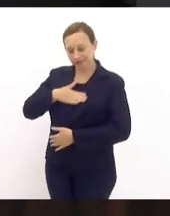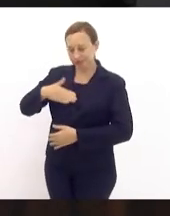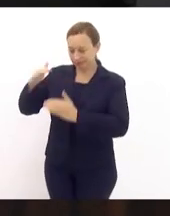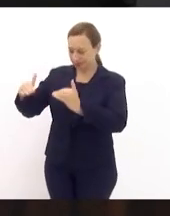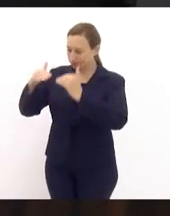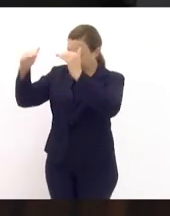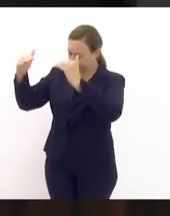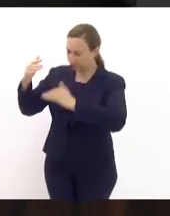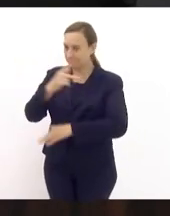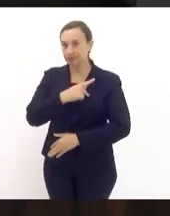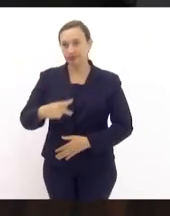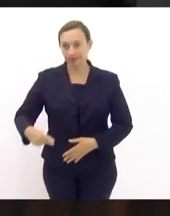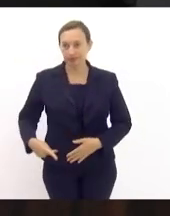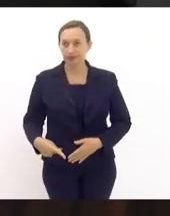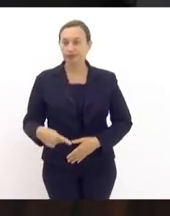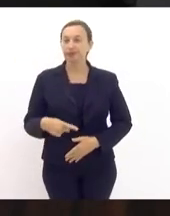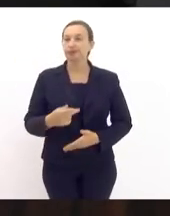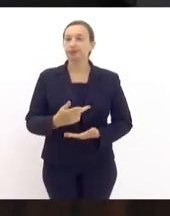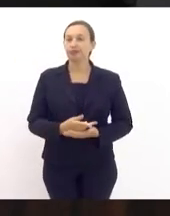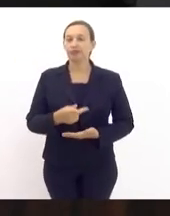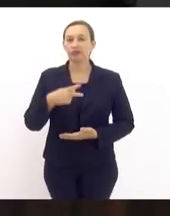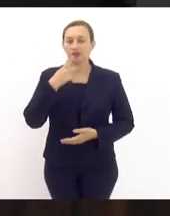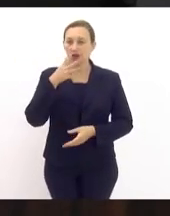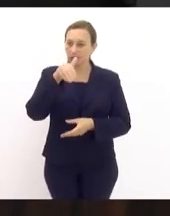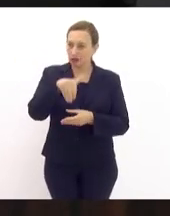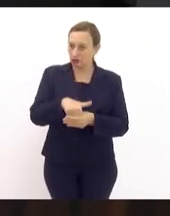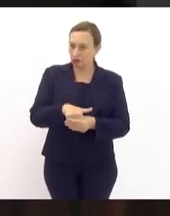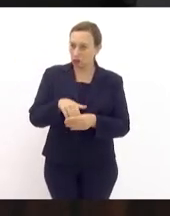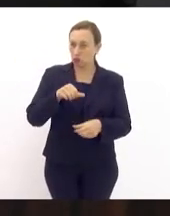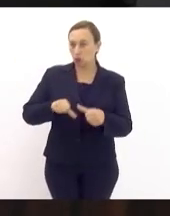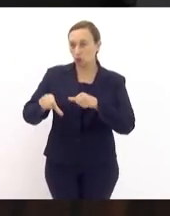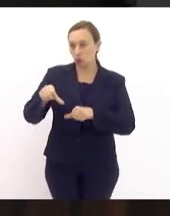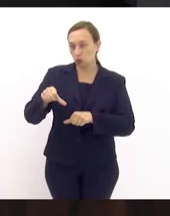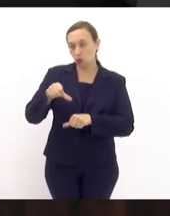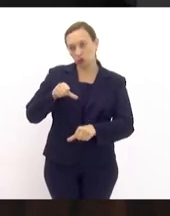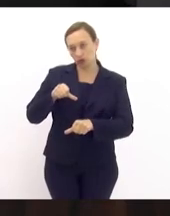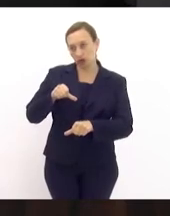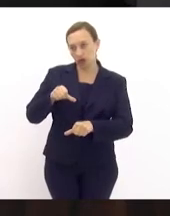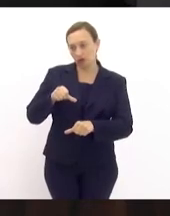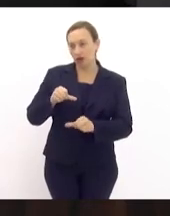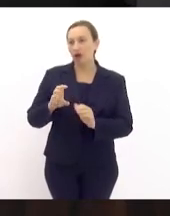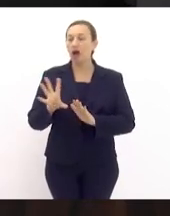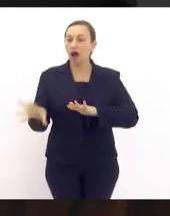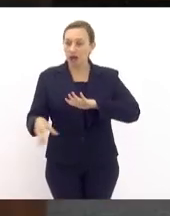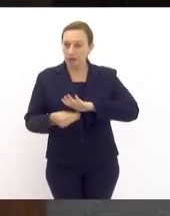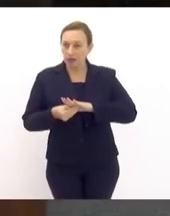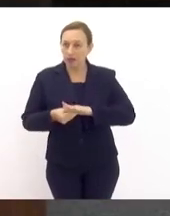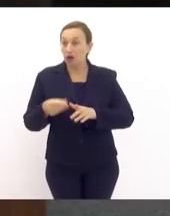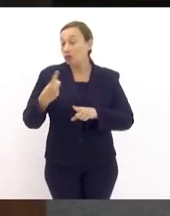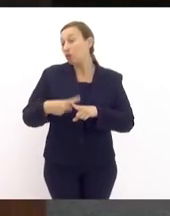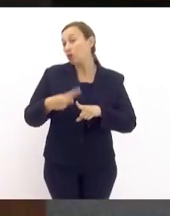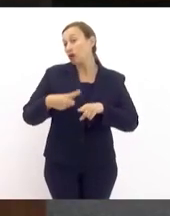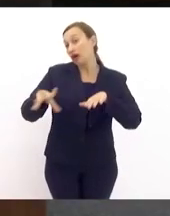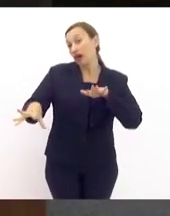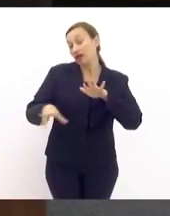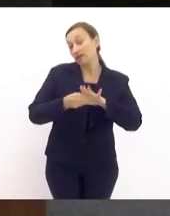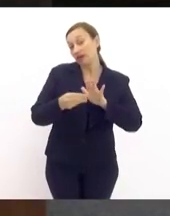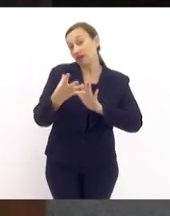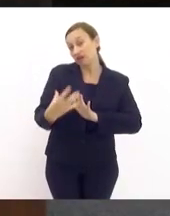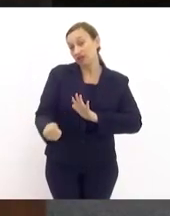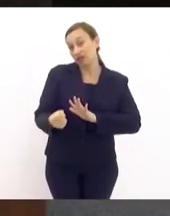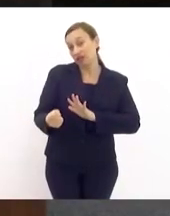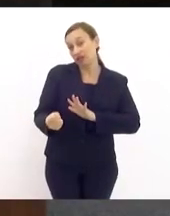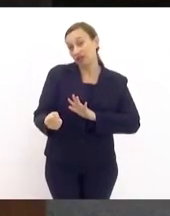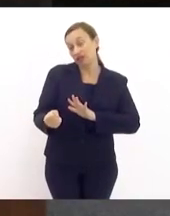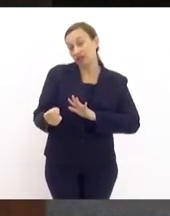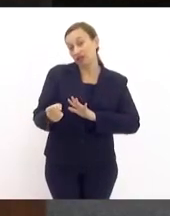Excelência assinalasse meu voto divergente, contrário à emenda, porque a emenda acatada,